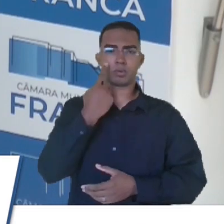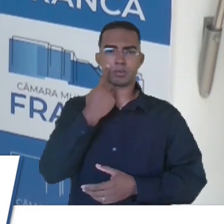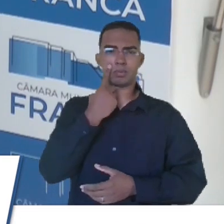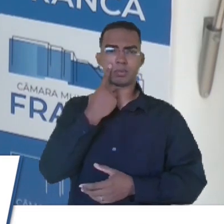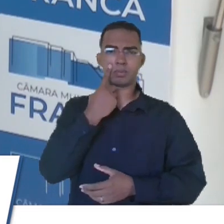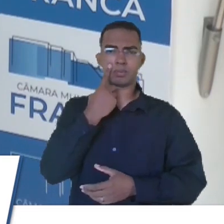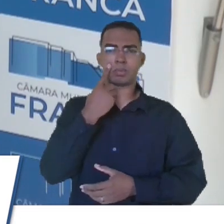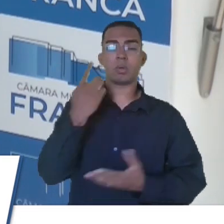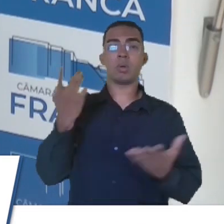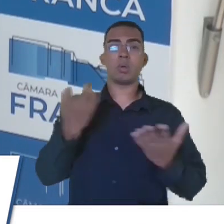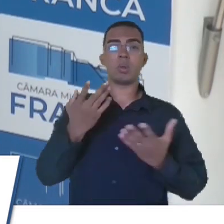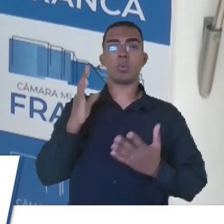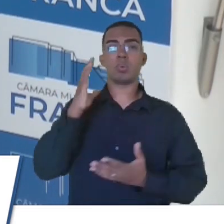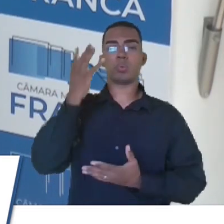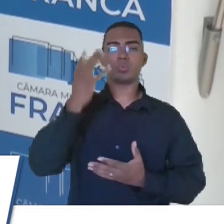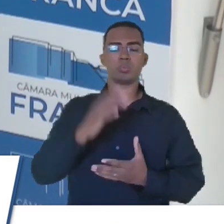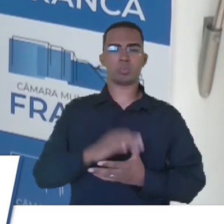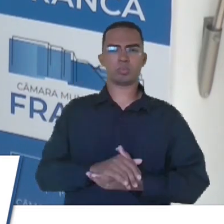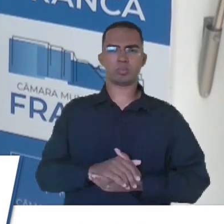de hoje.